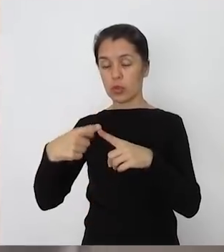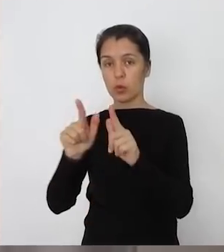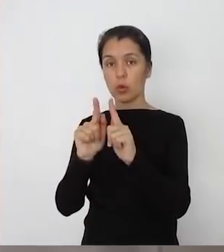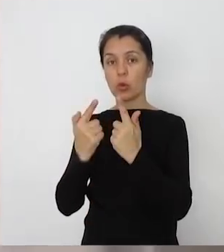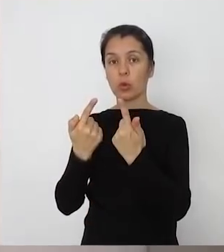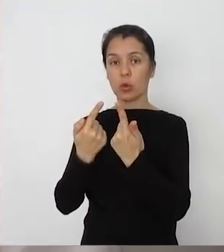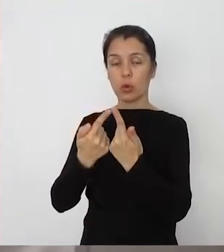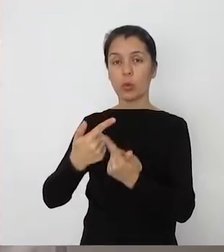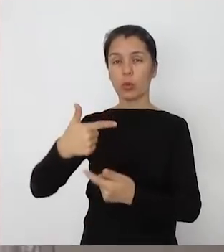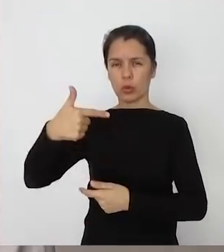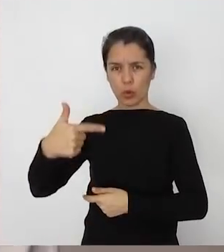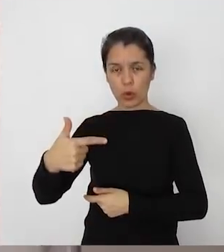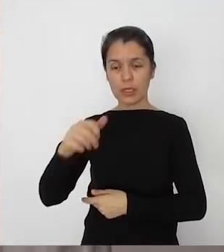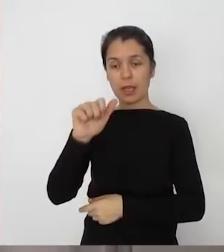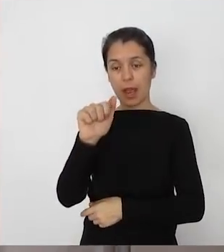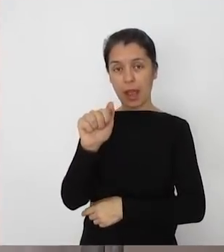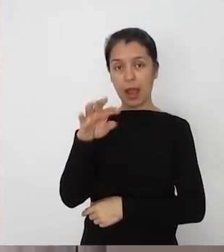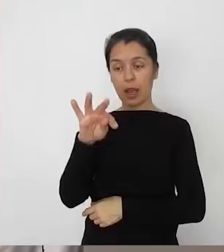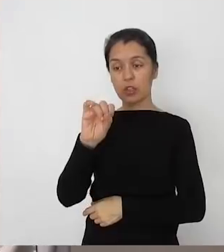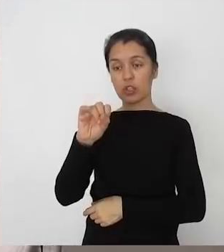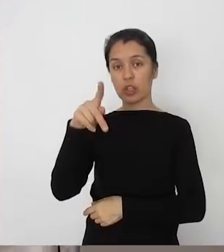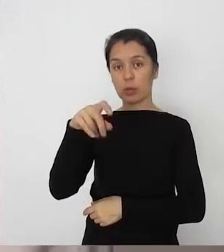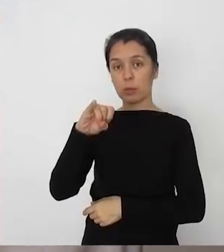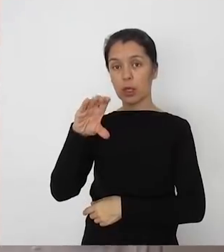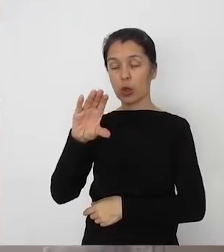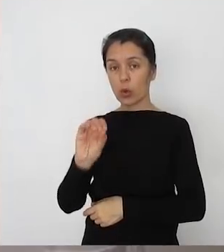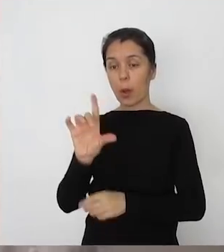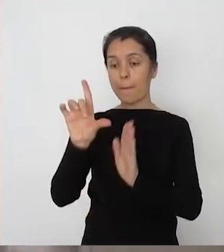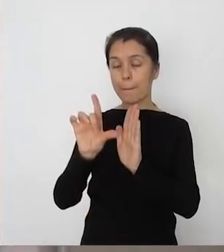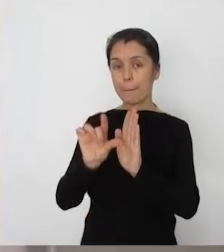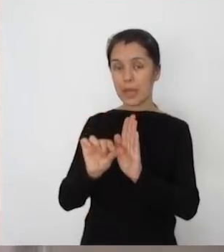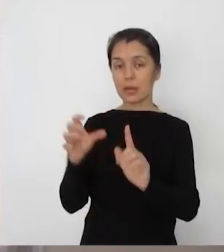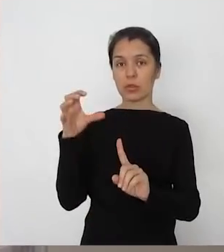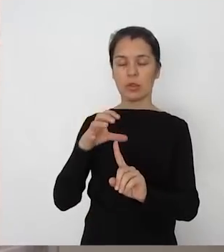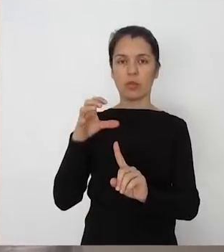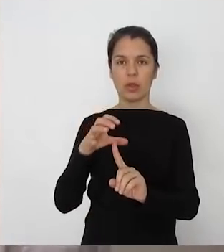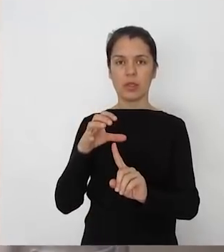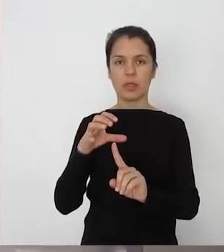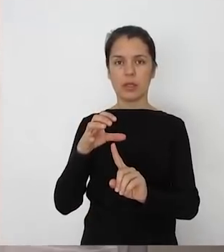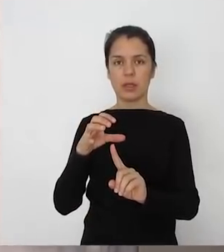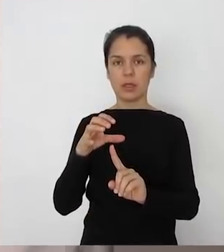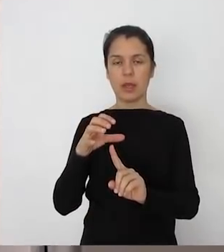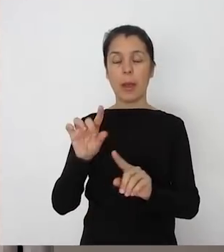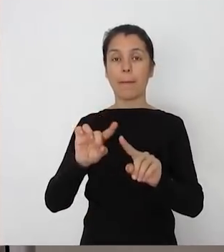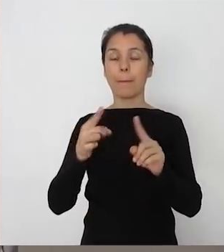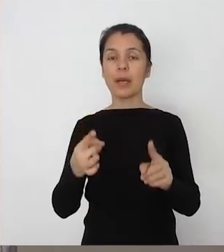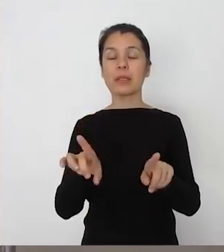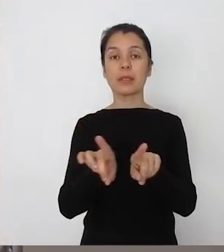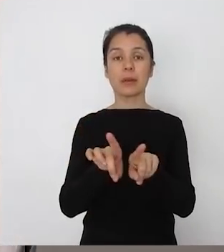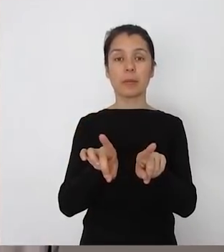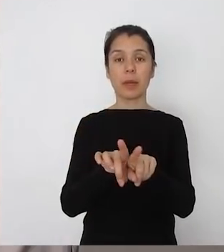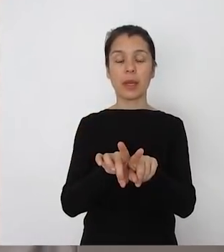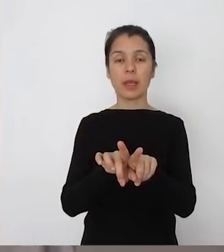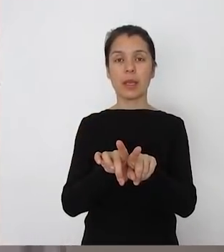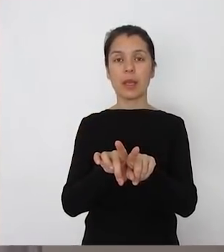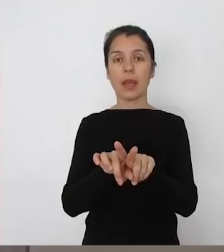vai ficar, mas vai ficar menos apática, porque a dopamina não vai baixar tanto. Por isso que os remédios mais modernos, eles vão deixar a criança mais